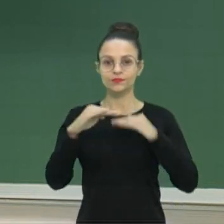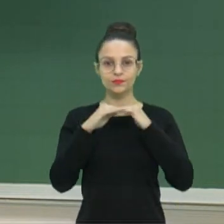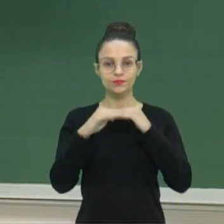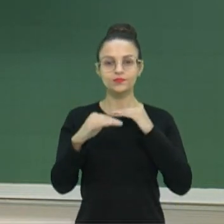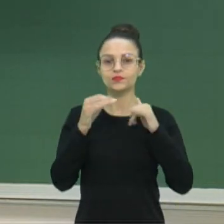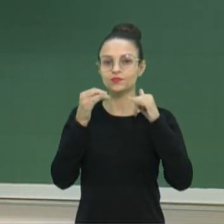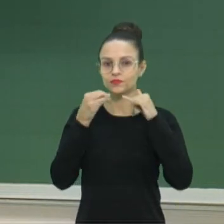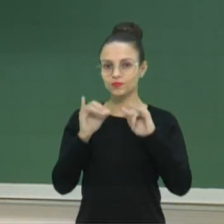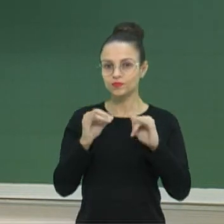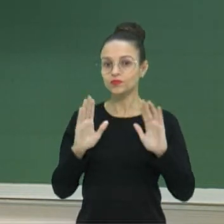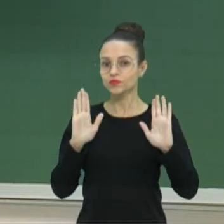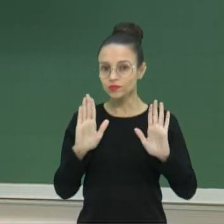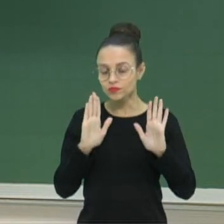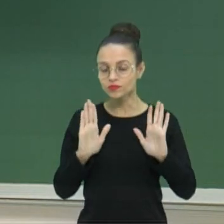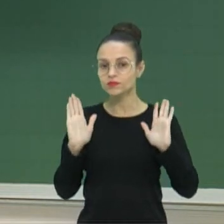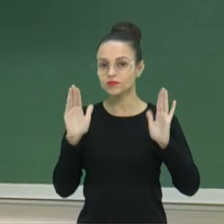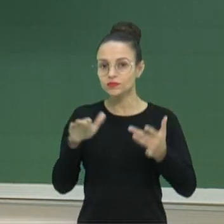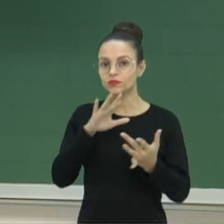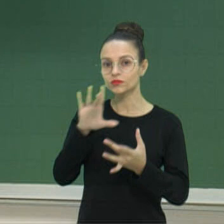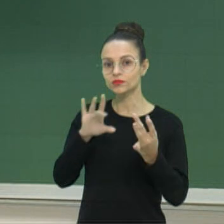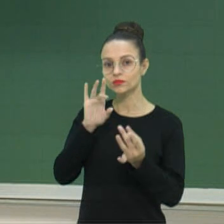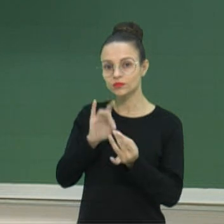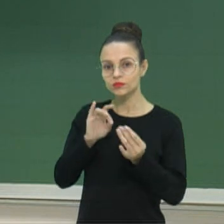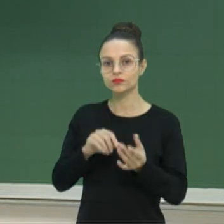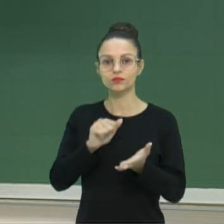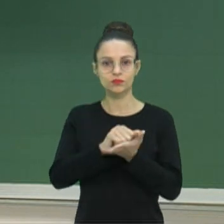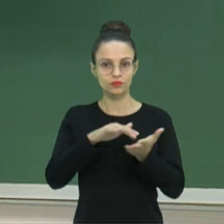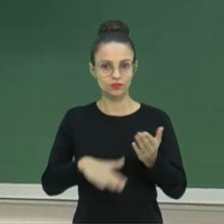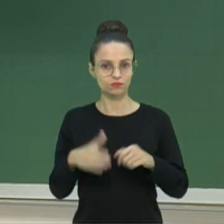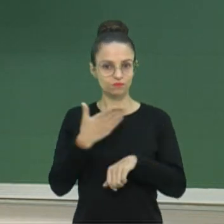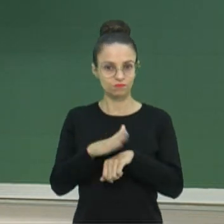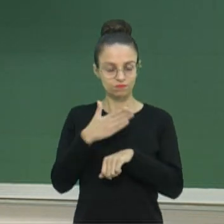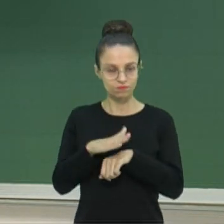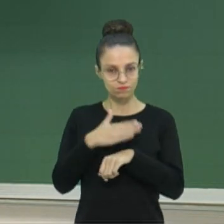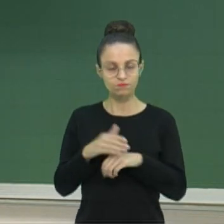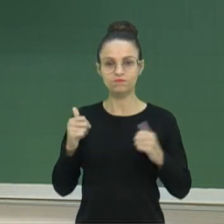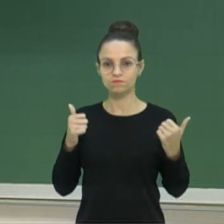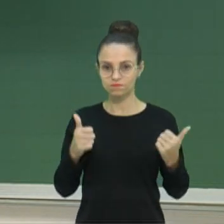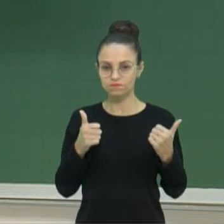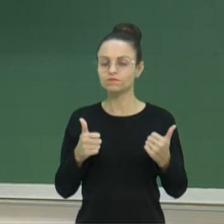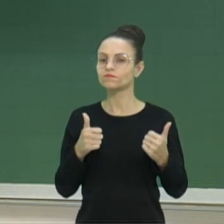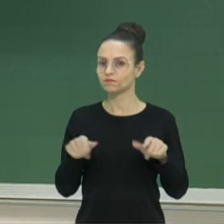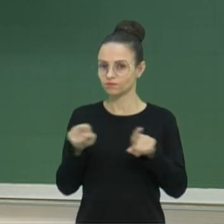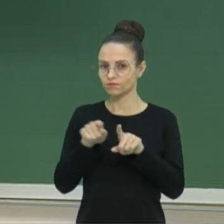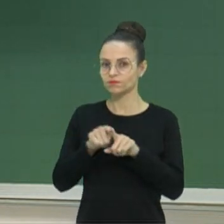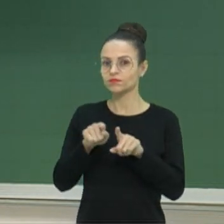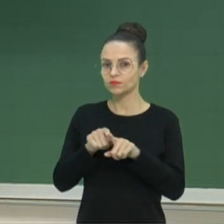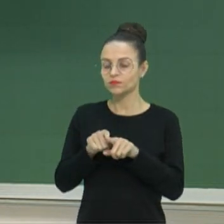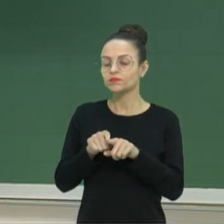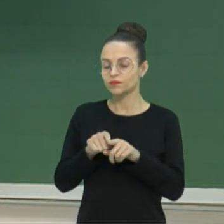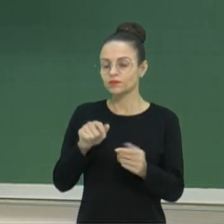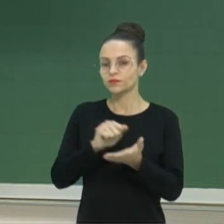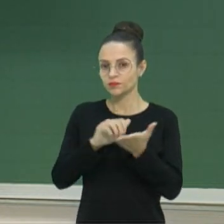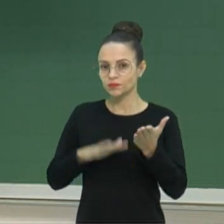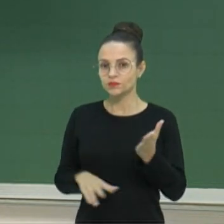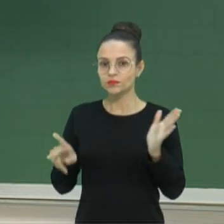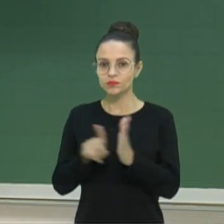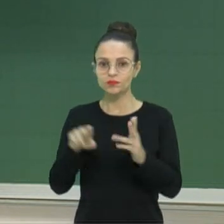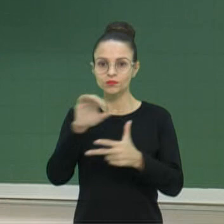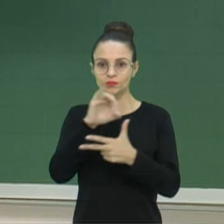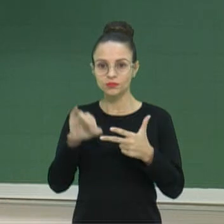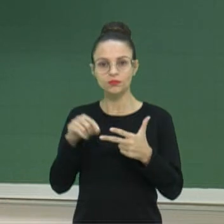energia. Em especial, eu vou fazer exercícios com vocês, tá? Um exercício de Enem também, um conteúdo bastante cobrado aí